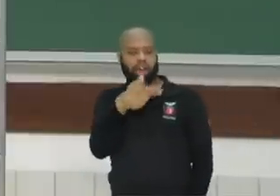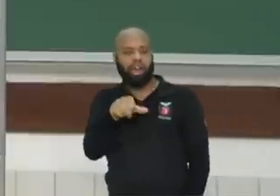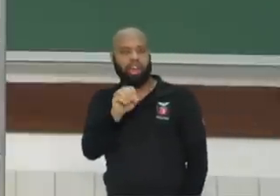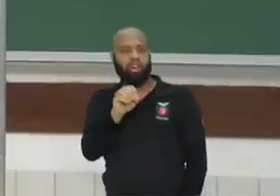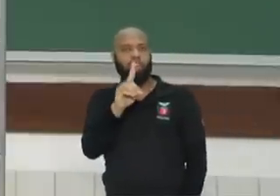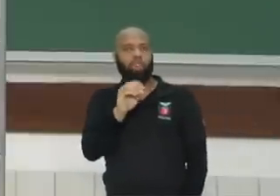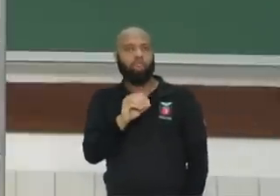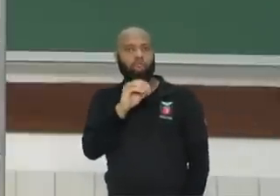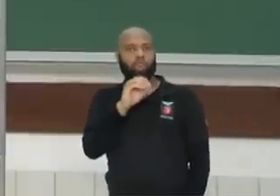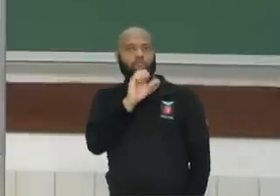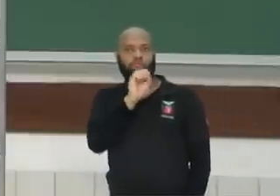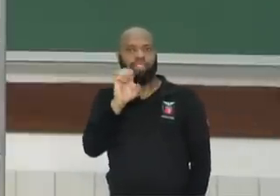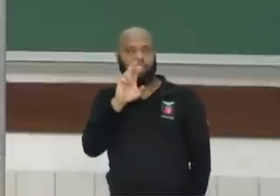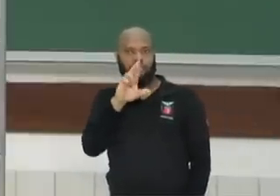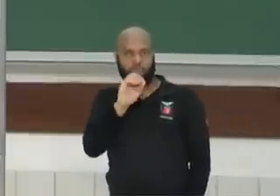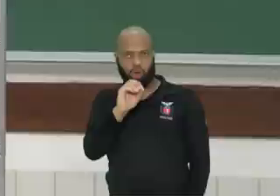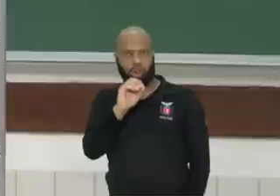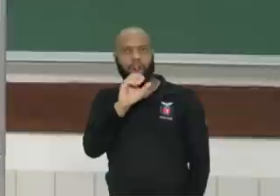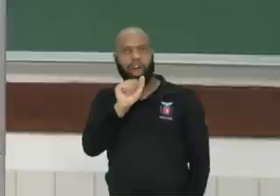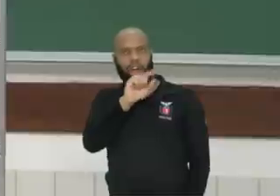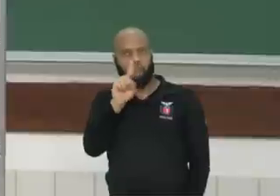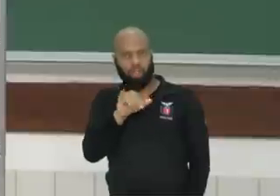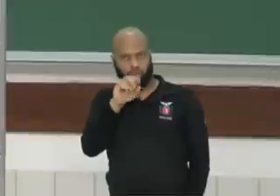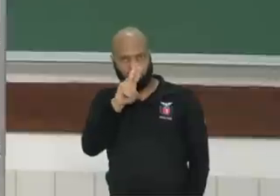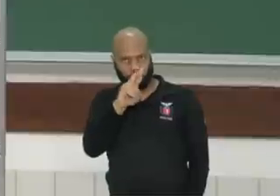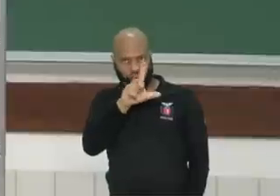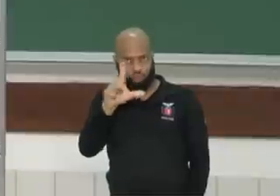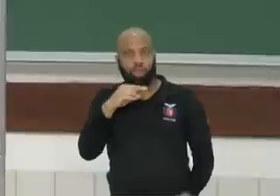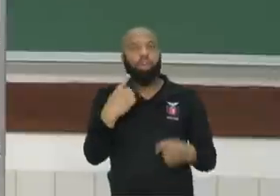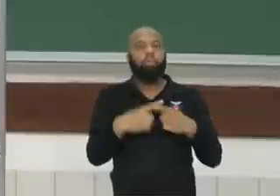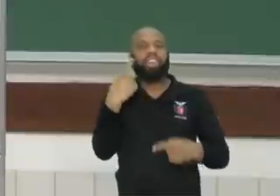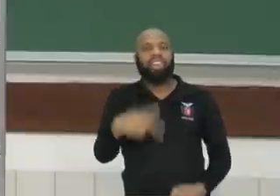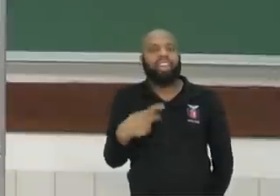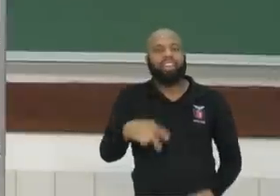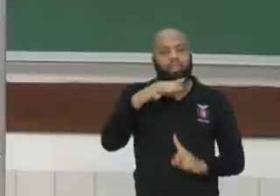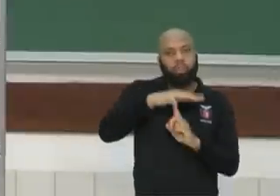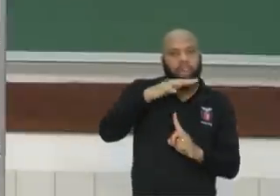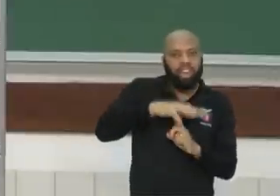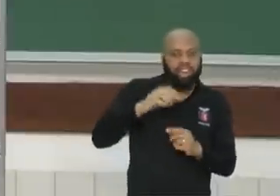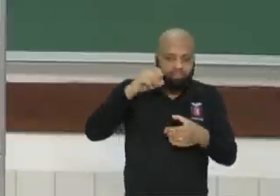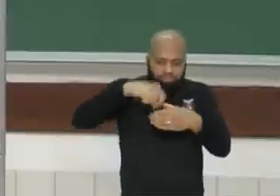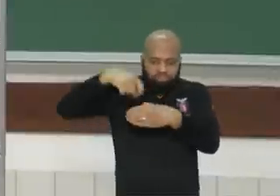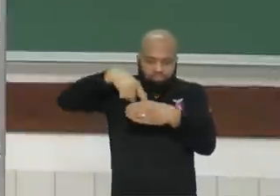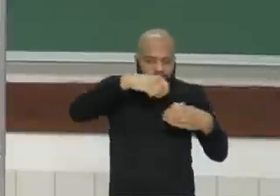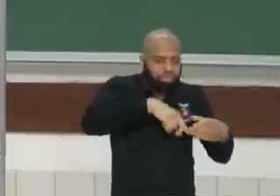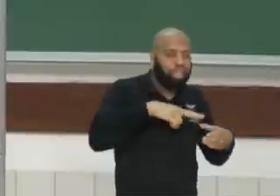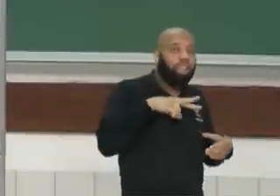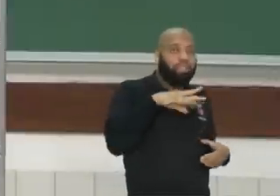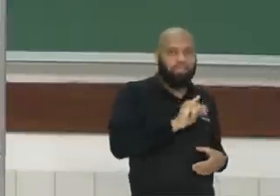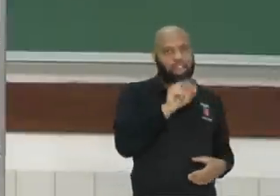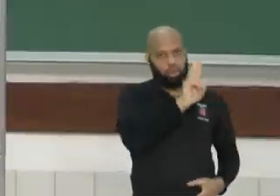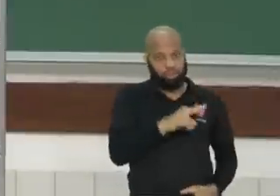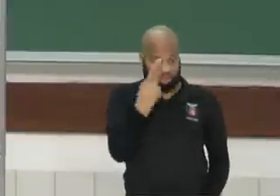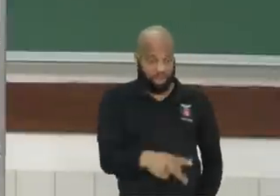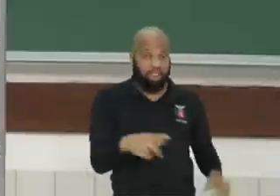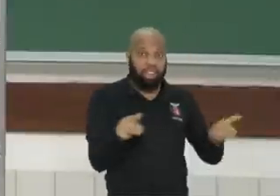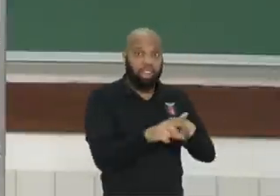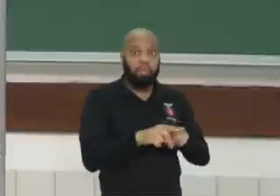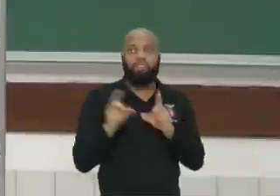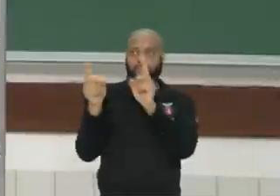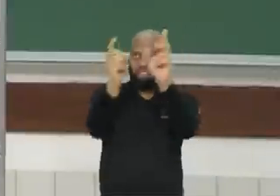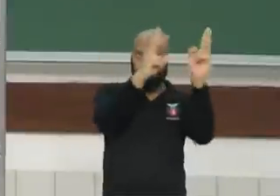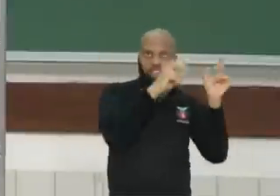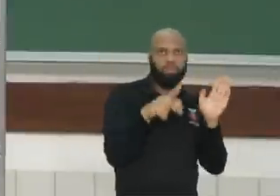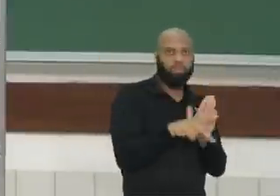de mate do mundo todo, né? Então, o mate era produzido aqui no Paraná, consumido no Brasil e era consumido também em diversas regiões do